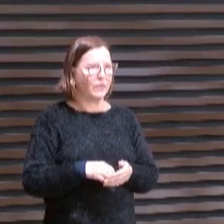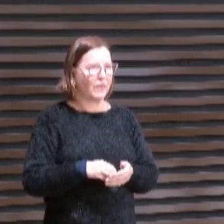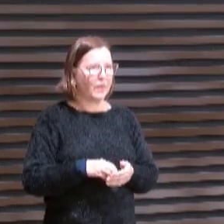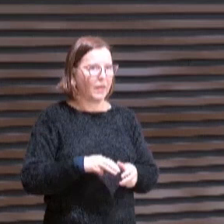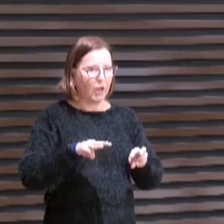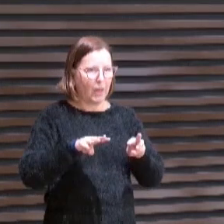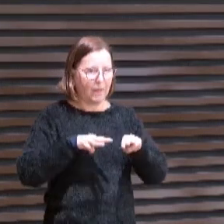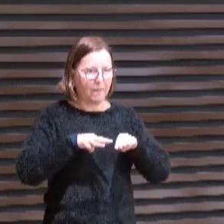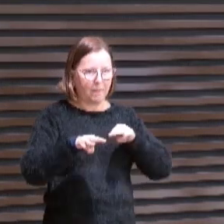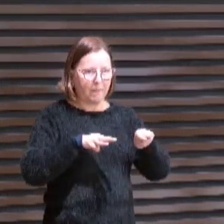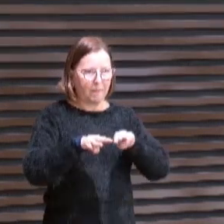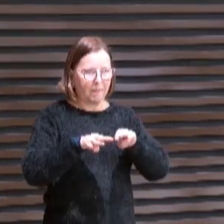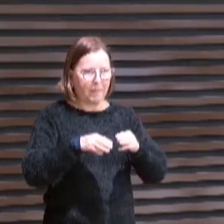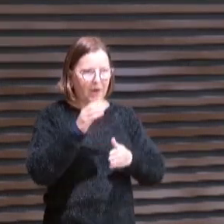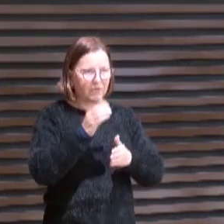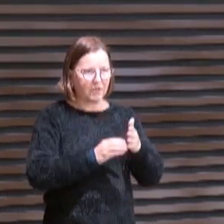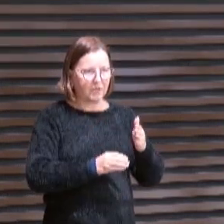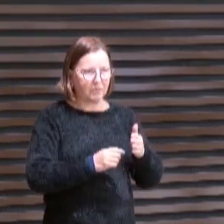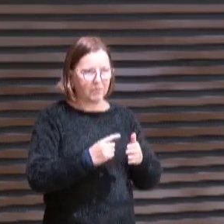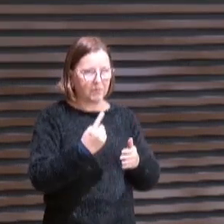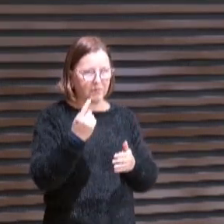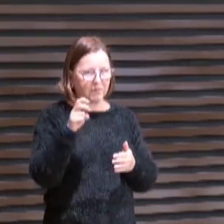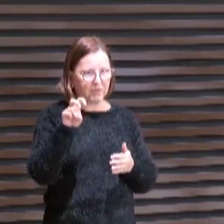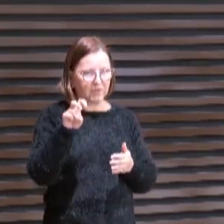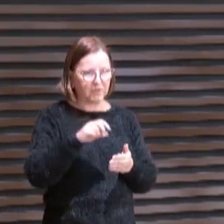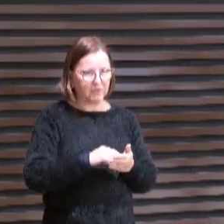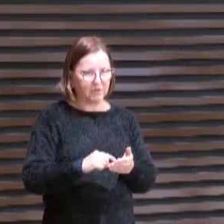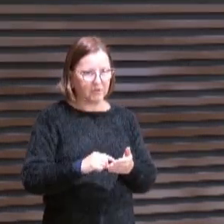15, verso 27 e 28.